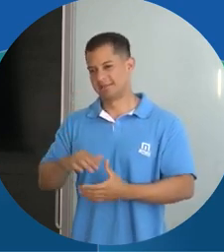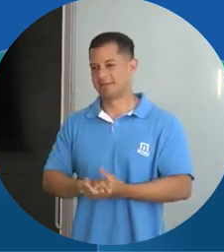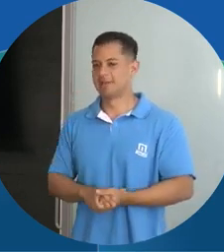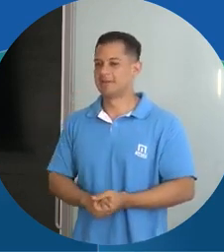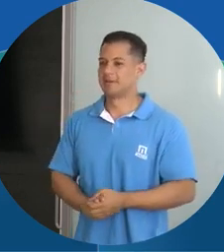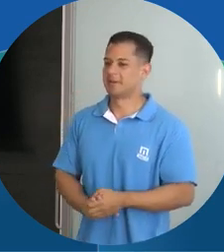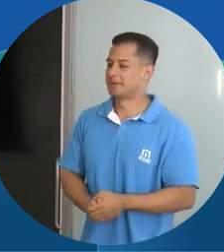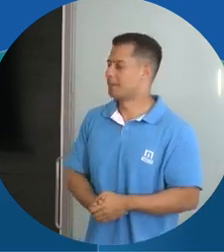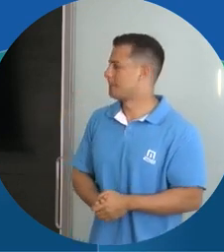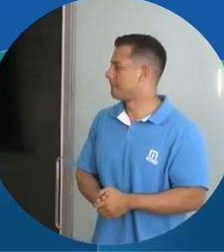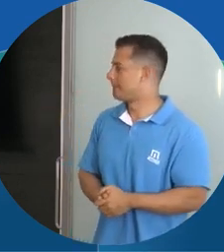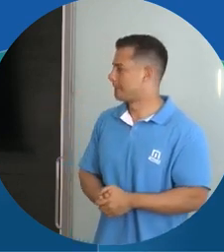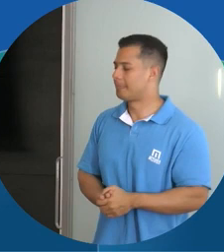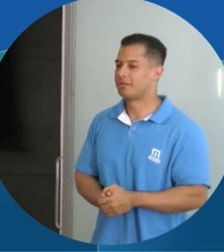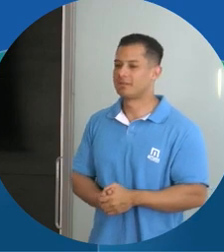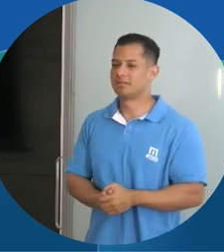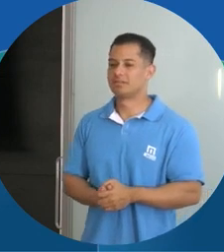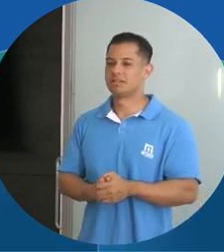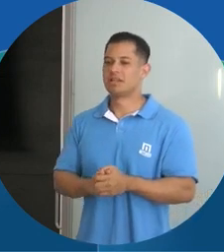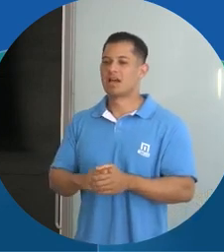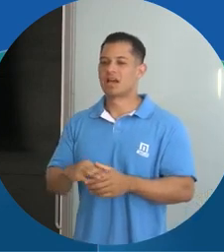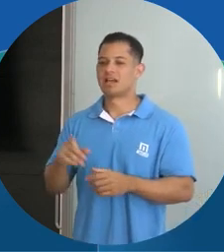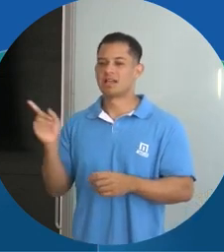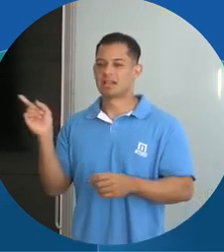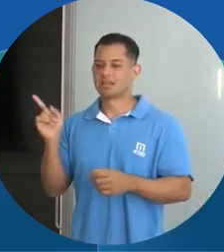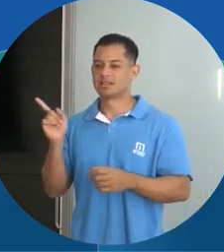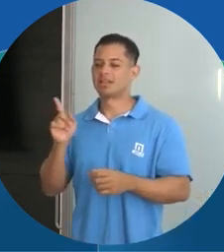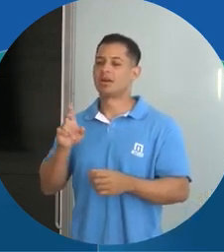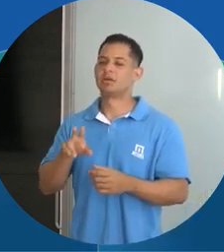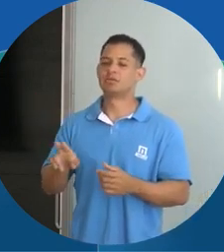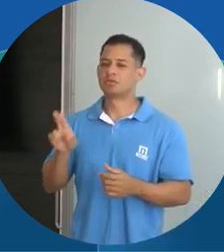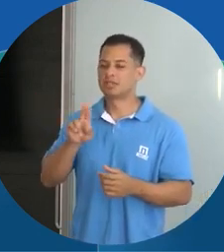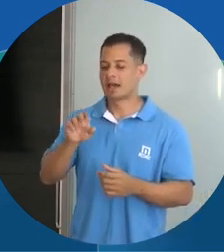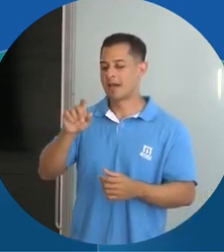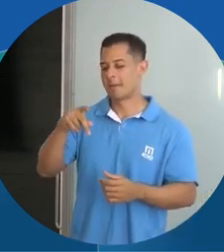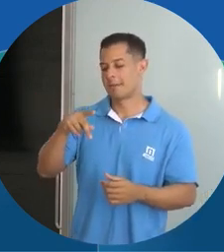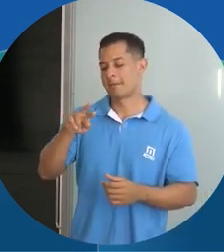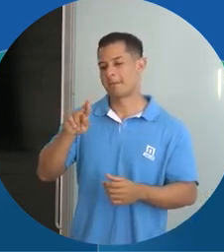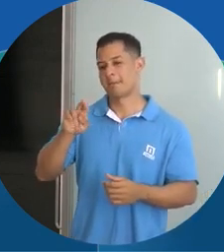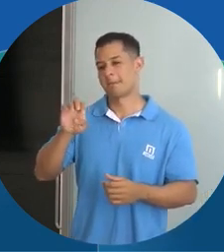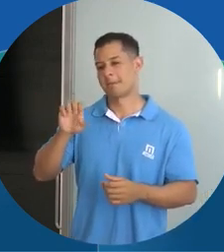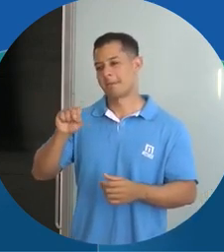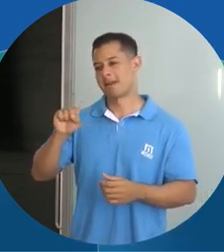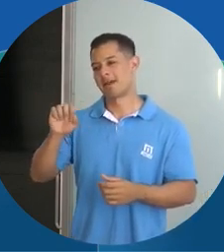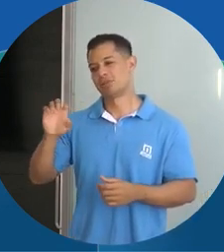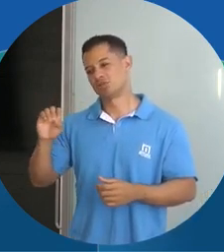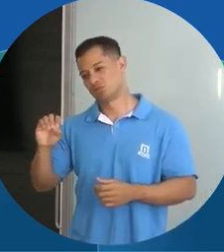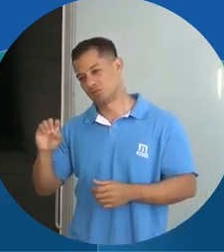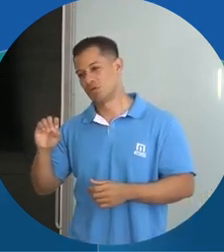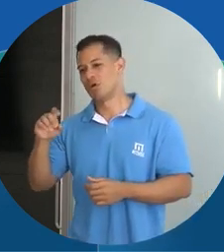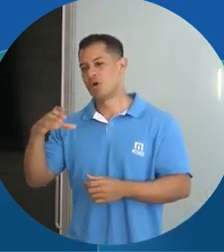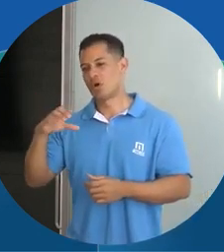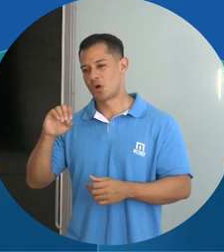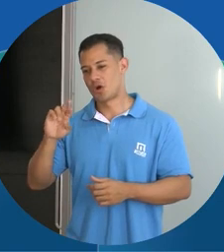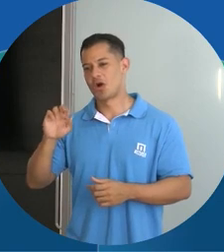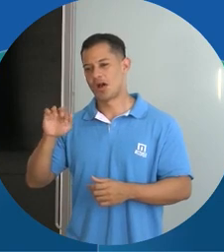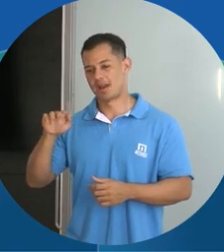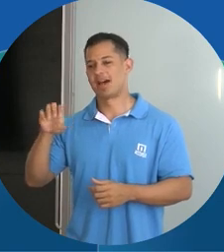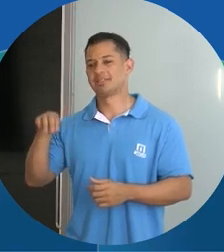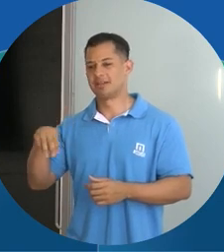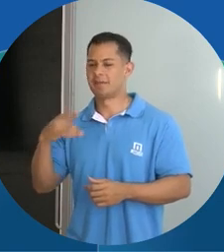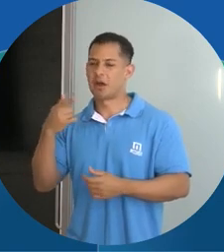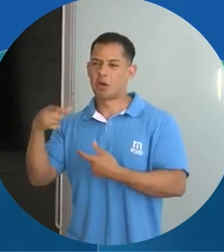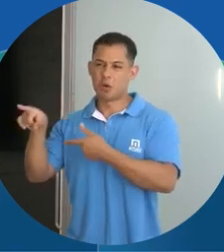em casos de utilização da presso para outros fins. Se a gente observar, o terreno